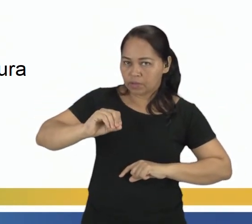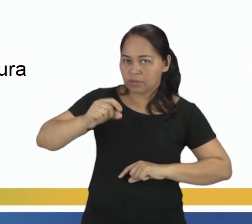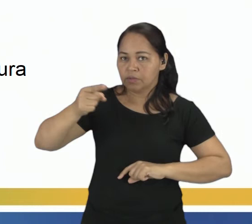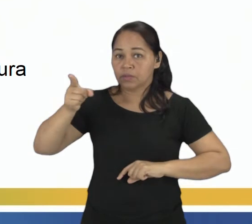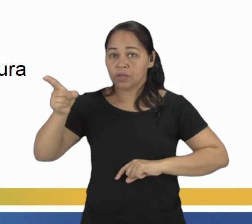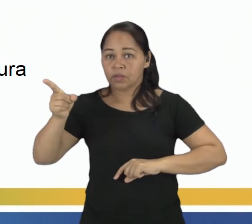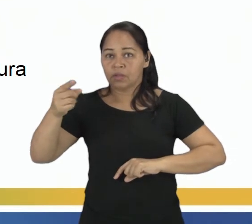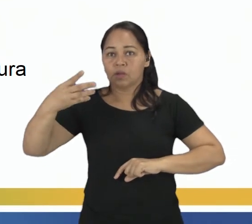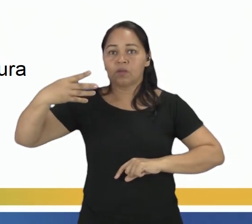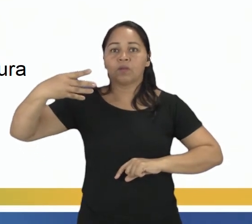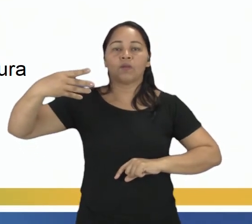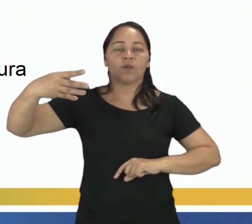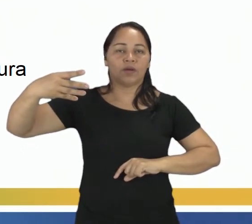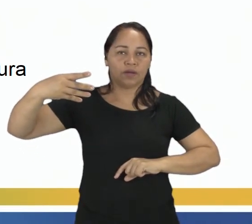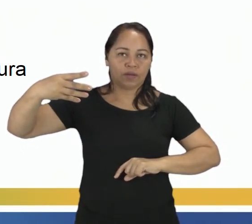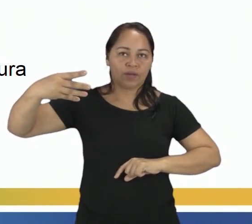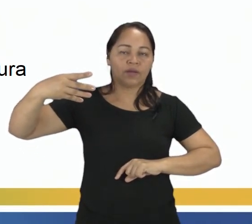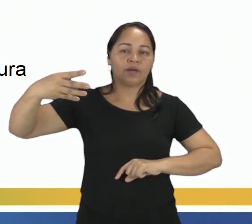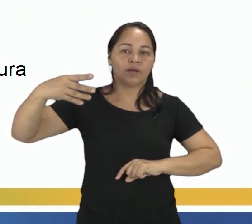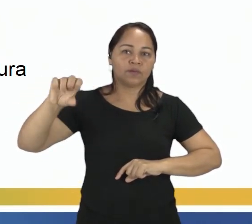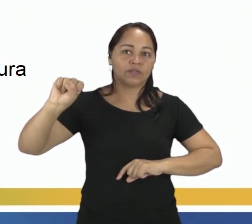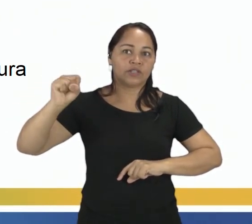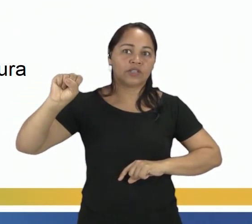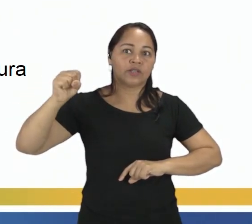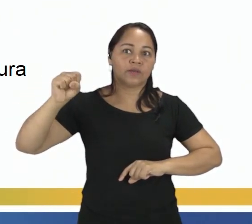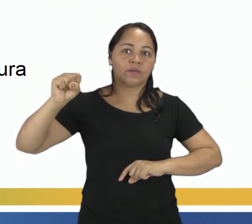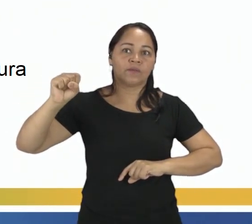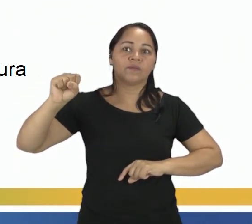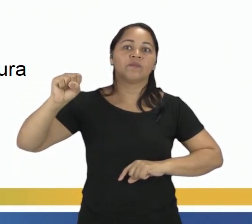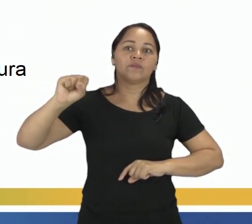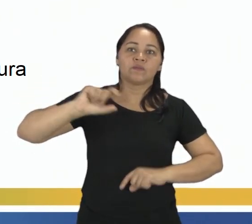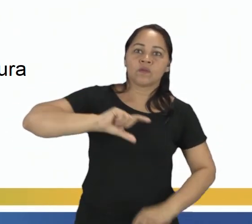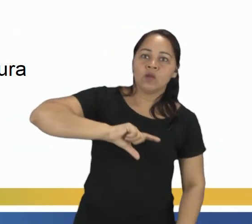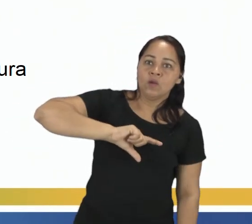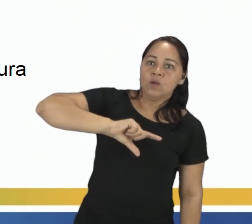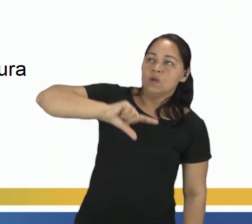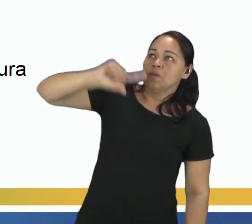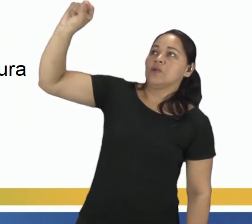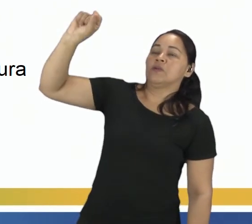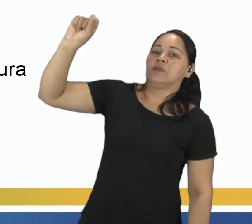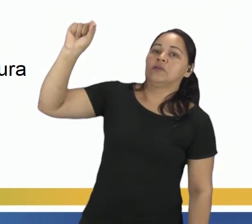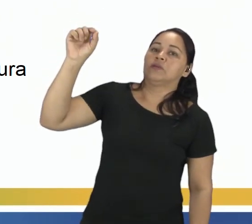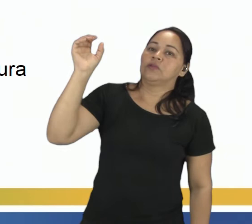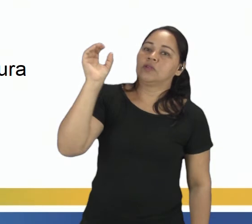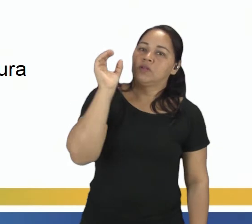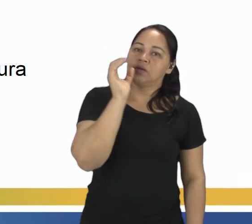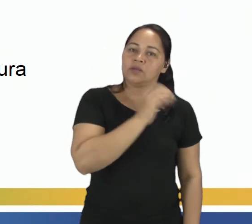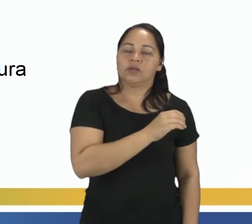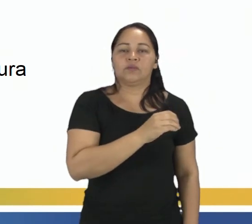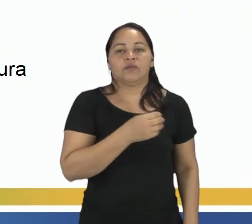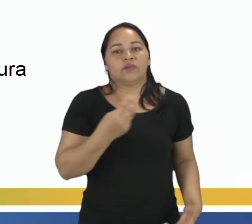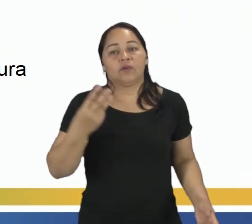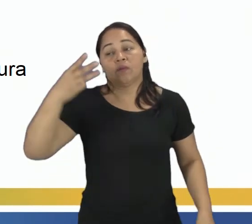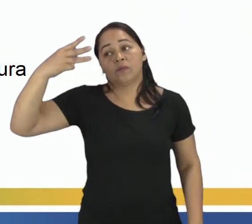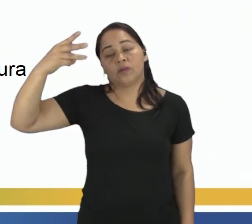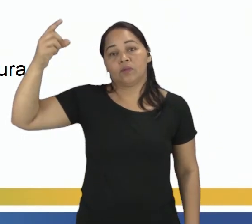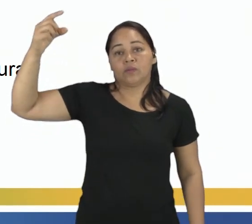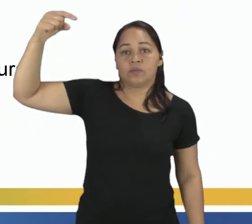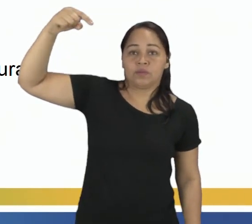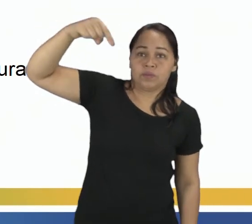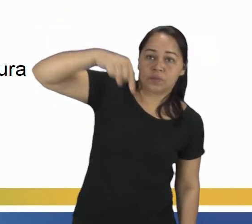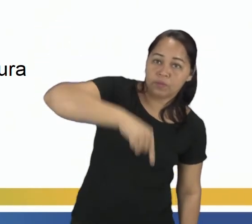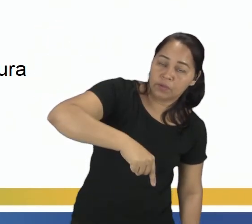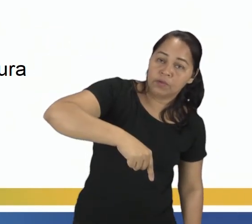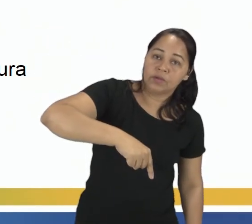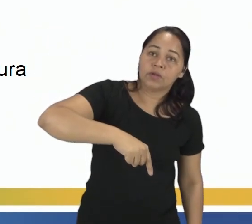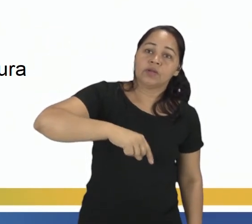seja, com 4 segundos ele alcançou a altura máxima, certo? Então, com 3 segundos ele alcançou uma altura de